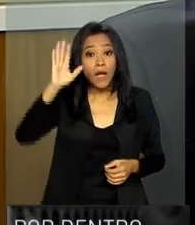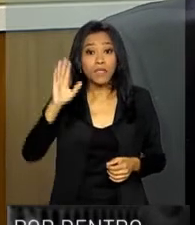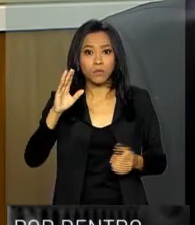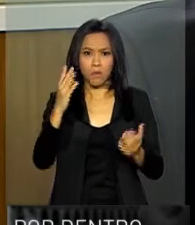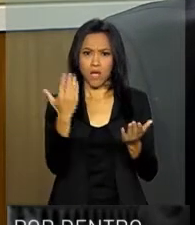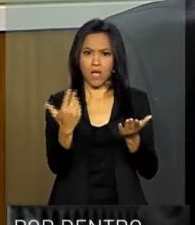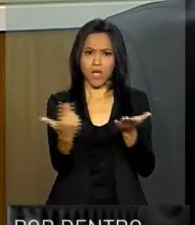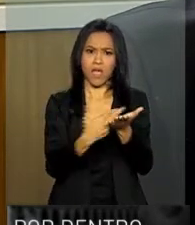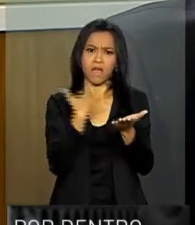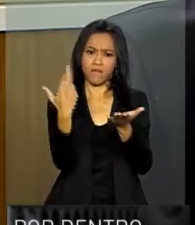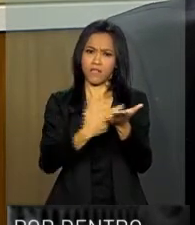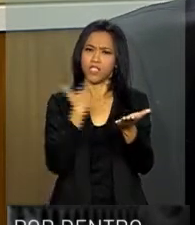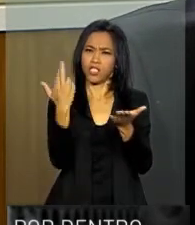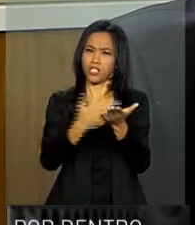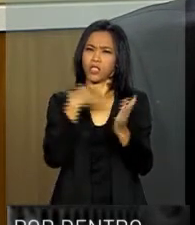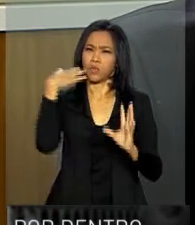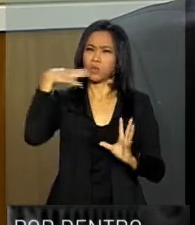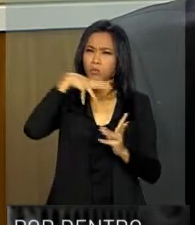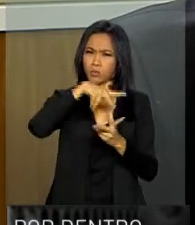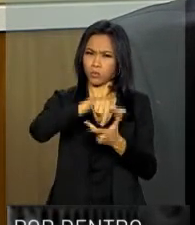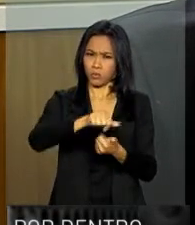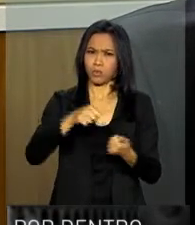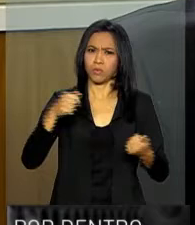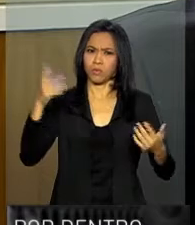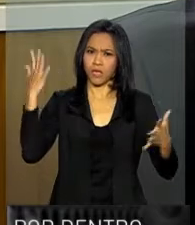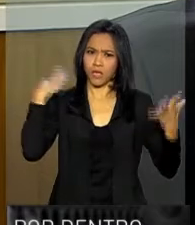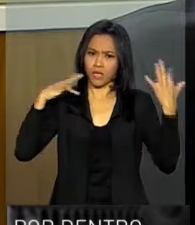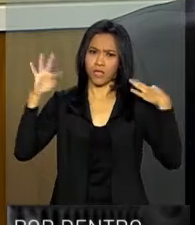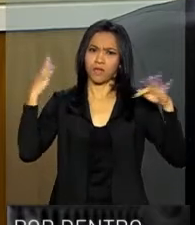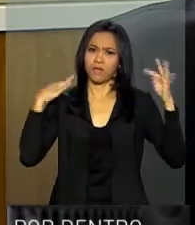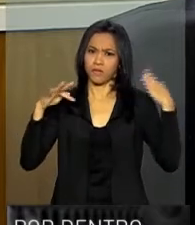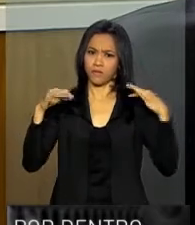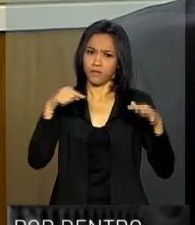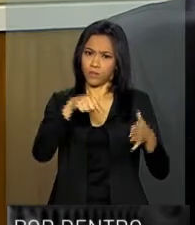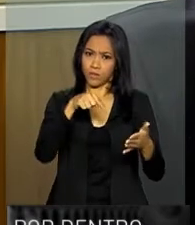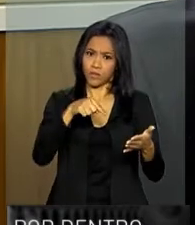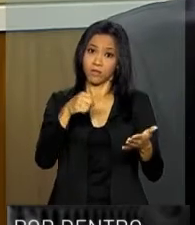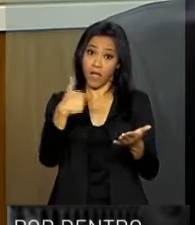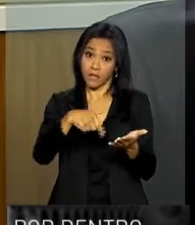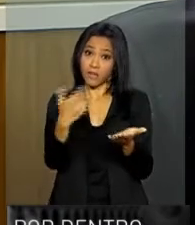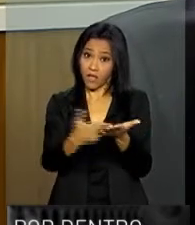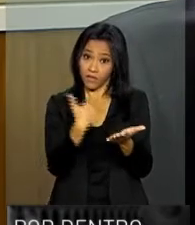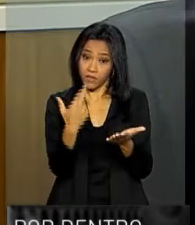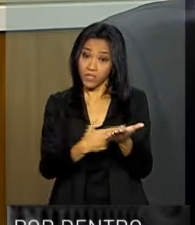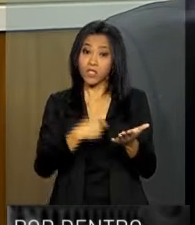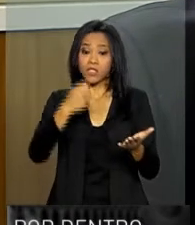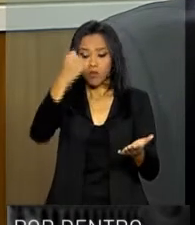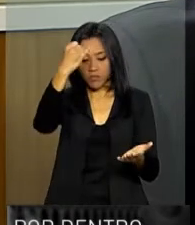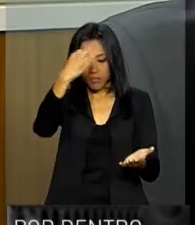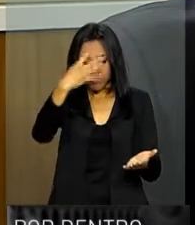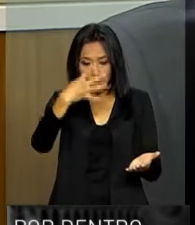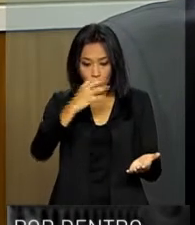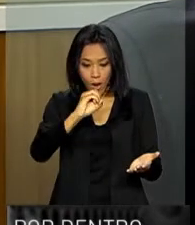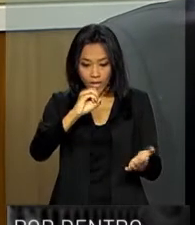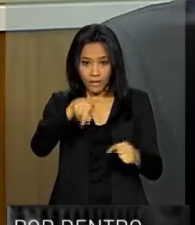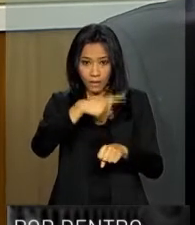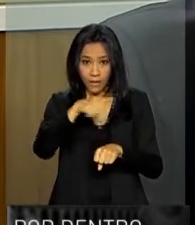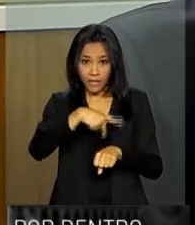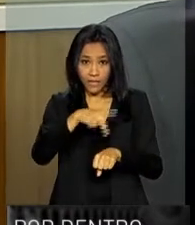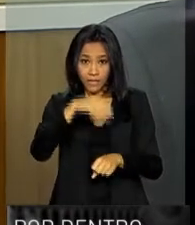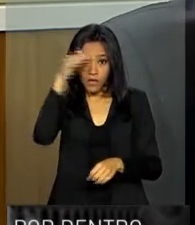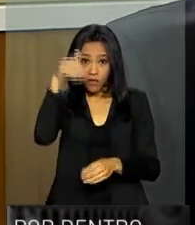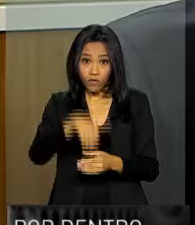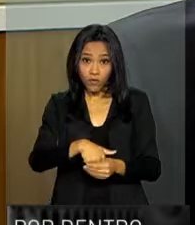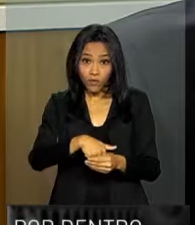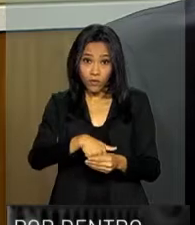mundo de turismo que a condenação se trava e essa revista entre os 40 países mais bonitos do mundo votou o brasil